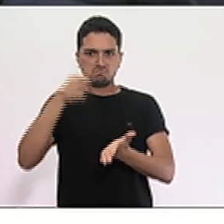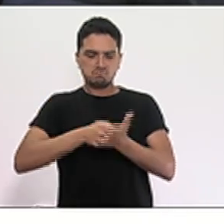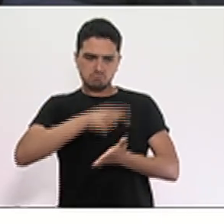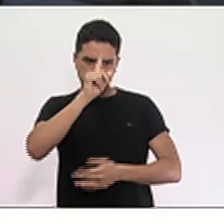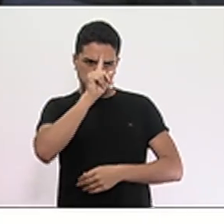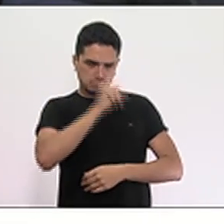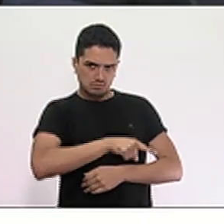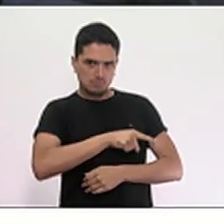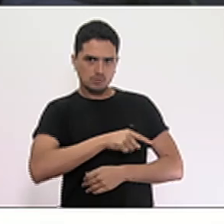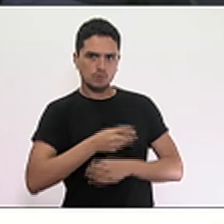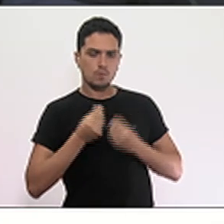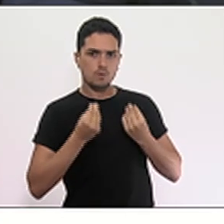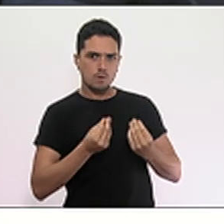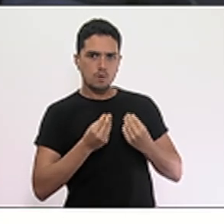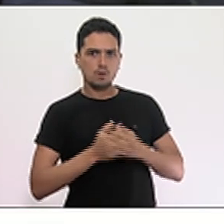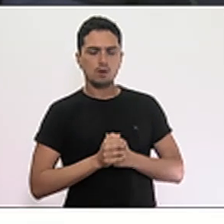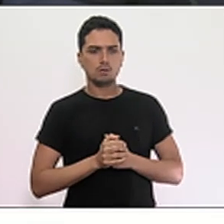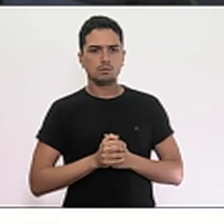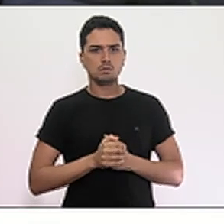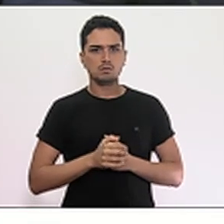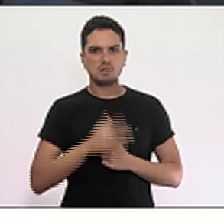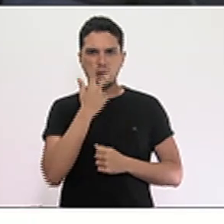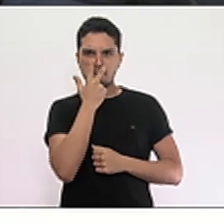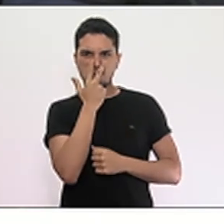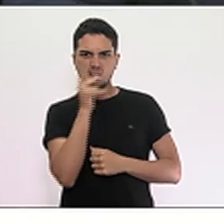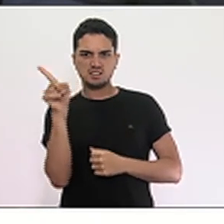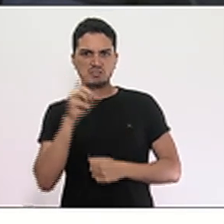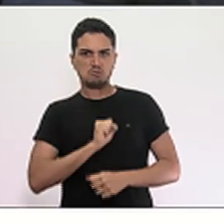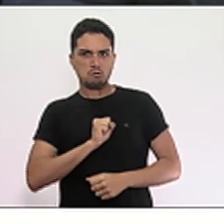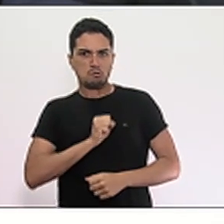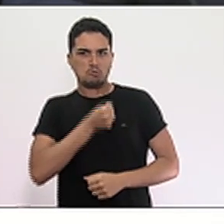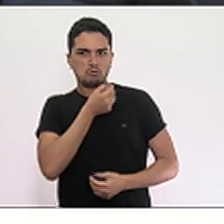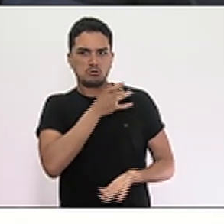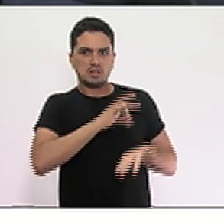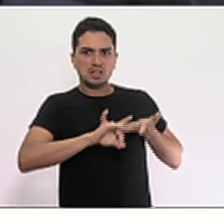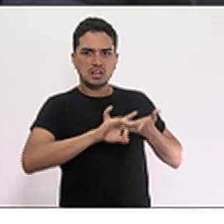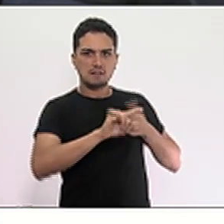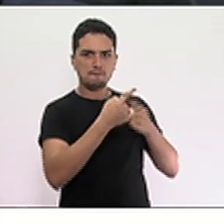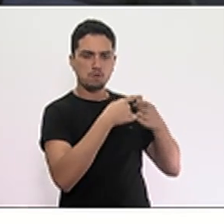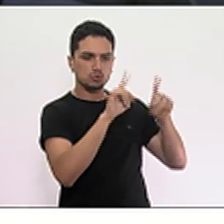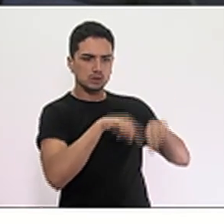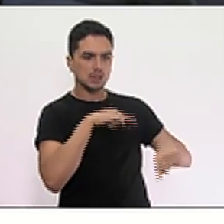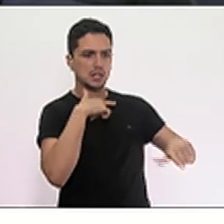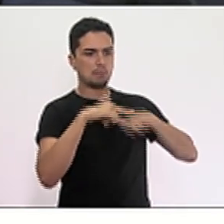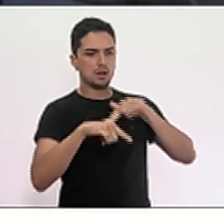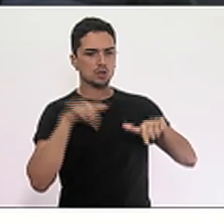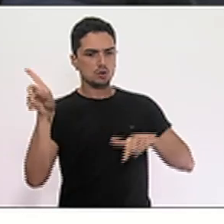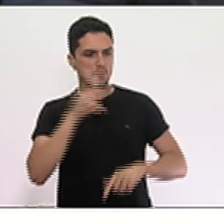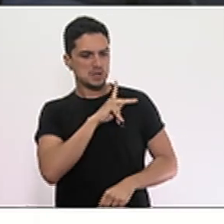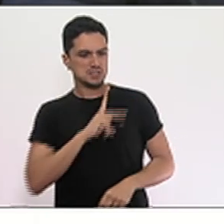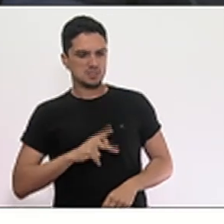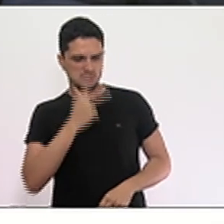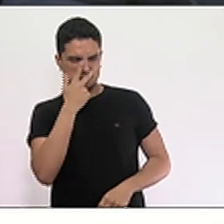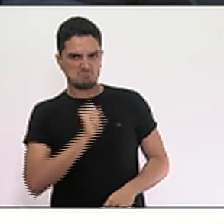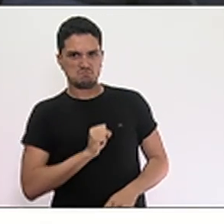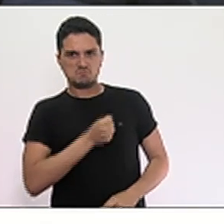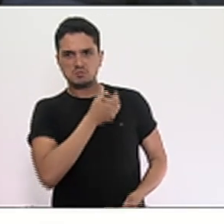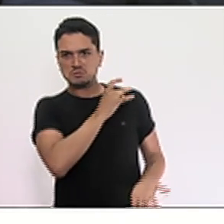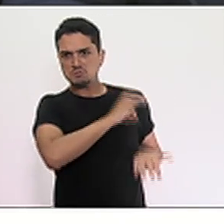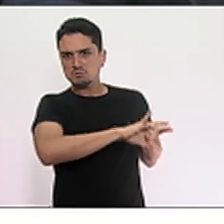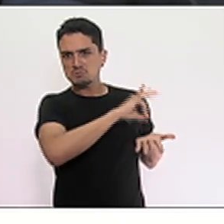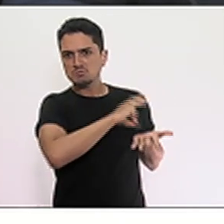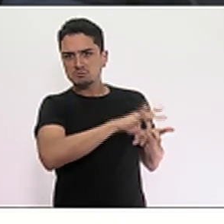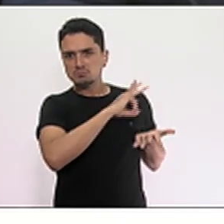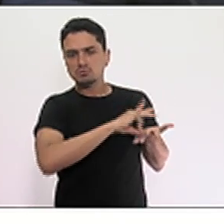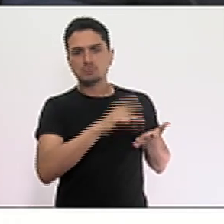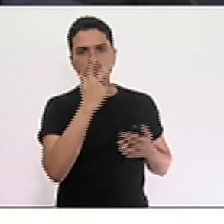SEDAI hoje, parece que ele odeia os trabalhadores da SEDAI. Porque os trabalhadores da SEDAI que mantêm essa empresa pública por